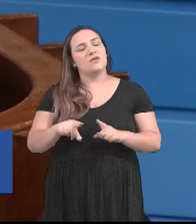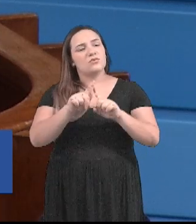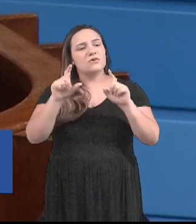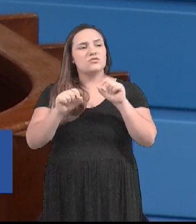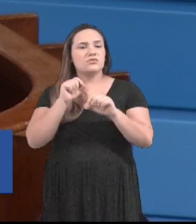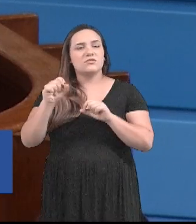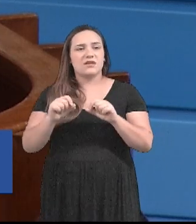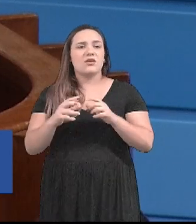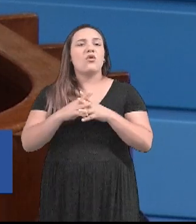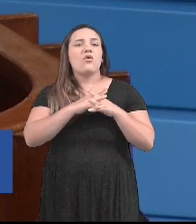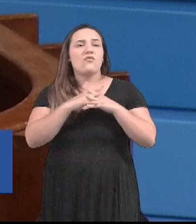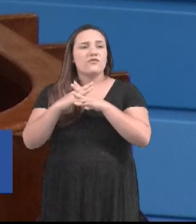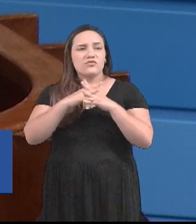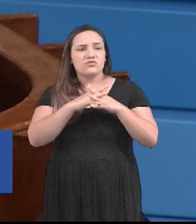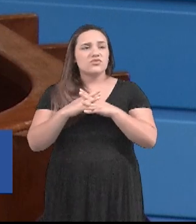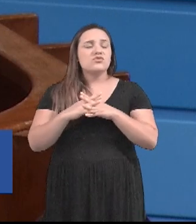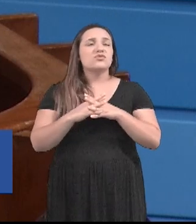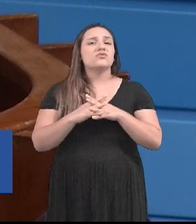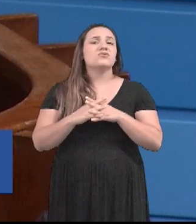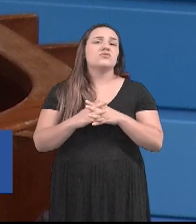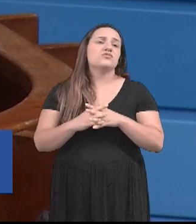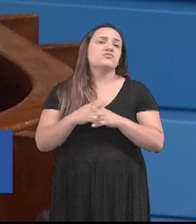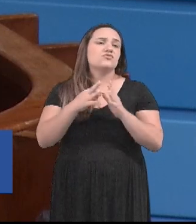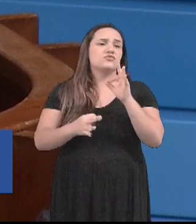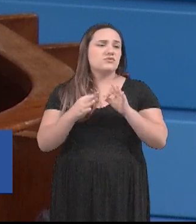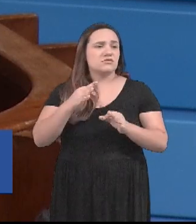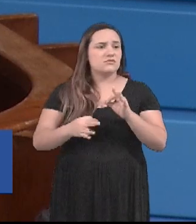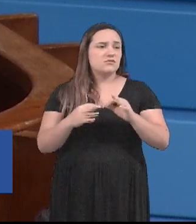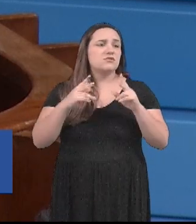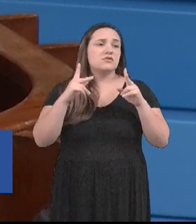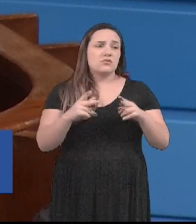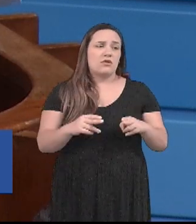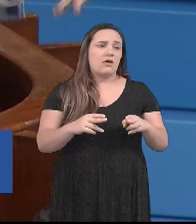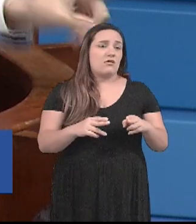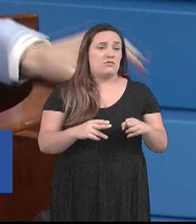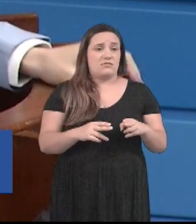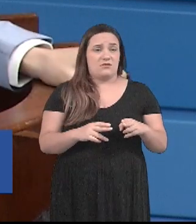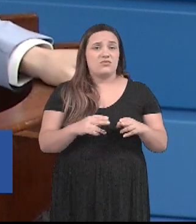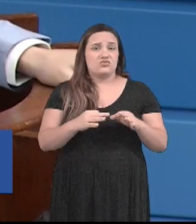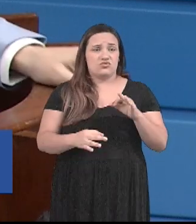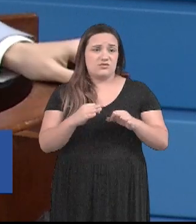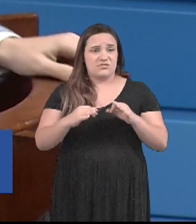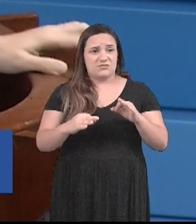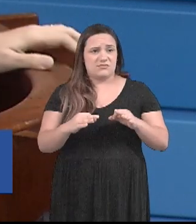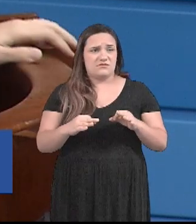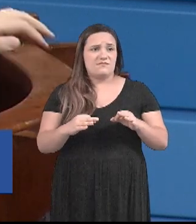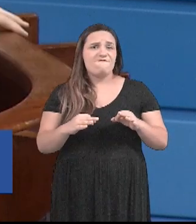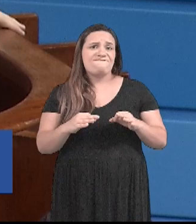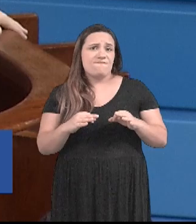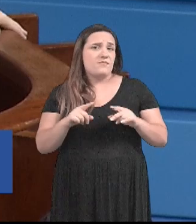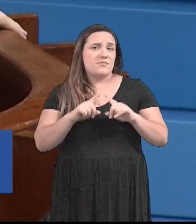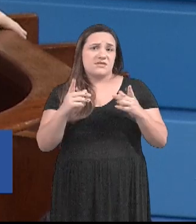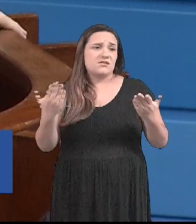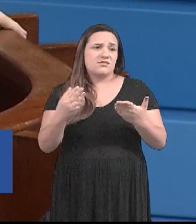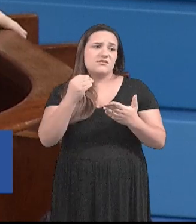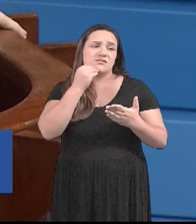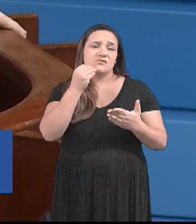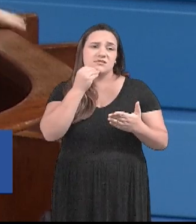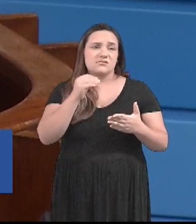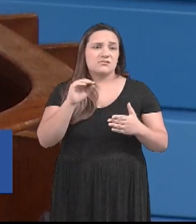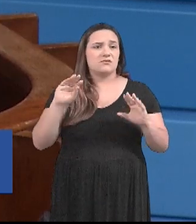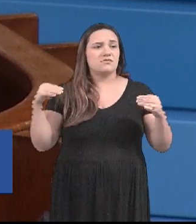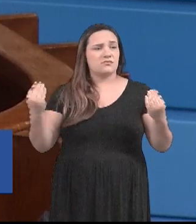levar a erro, enganar o juízo, como não enganou no primeiro grau, como não enganou no segundo grau, e como tenta fazer agora